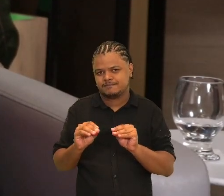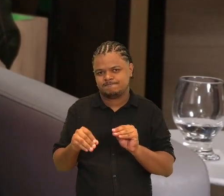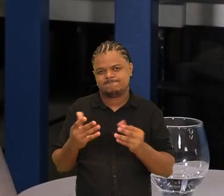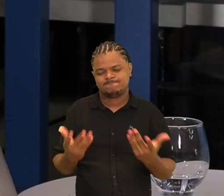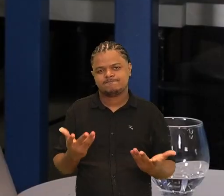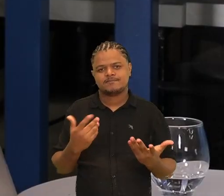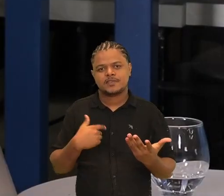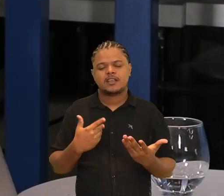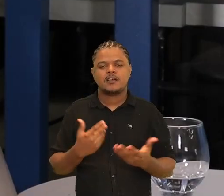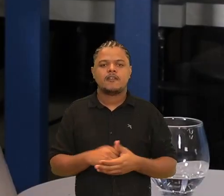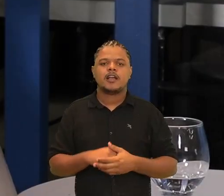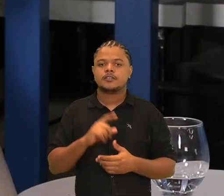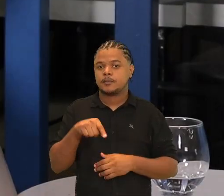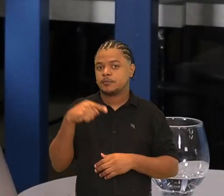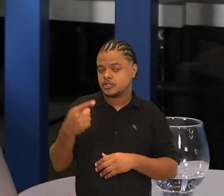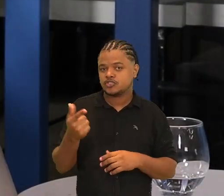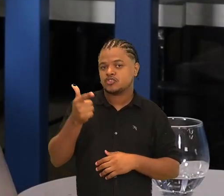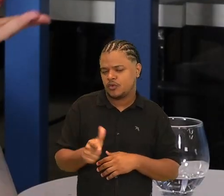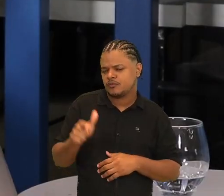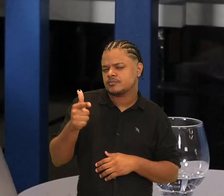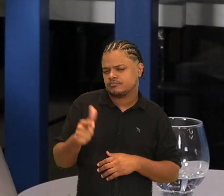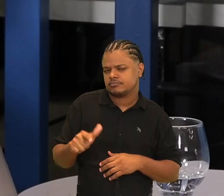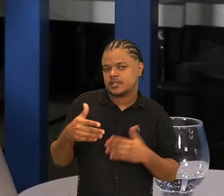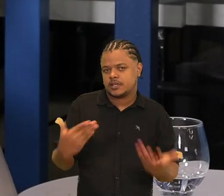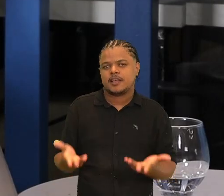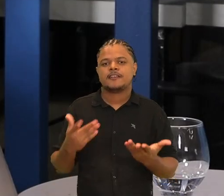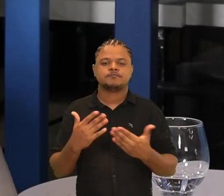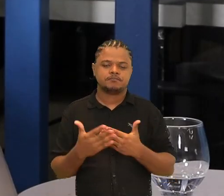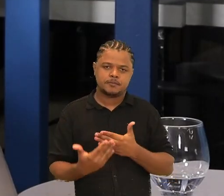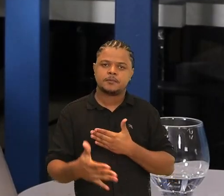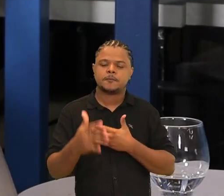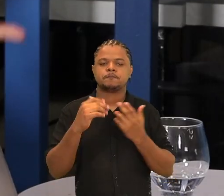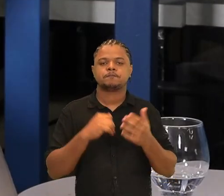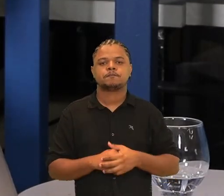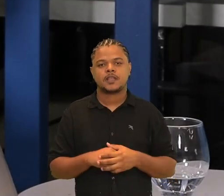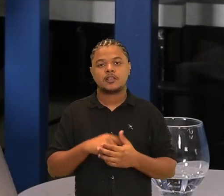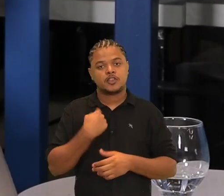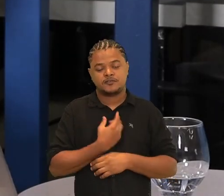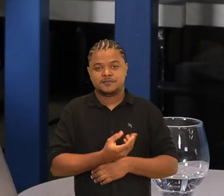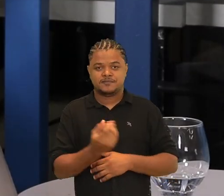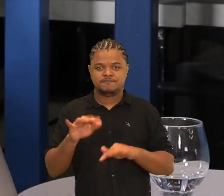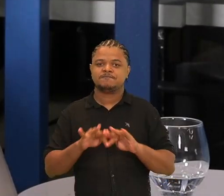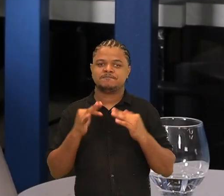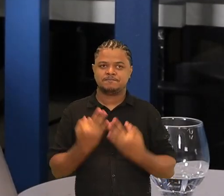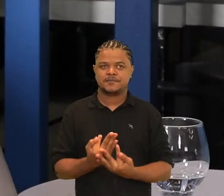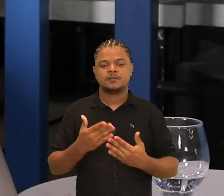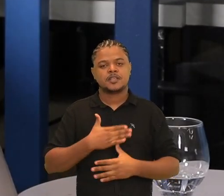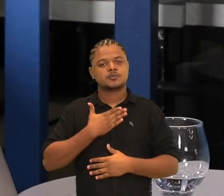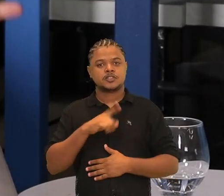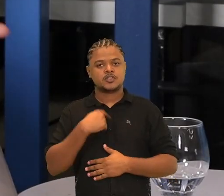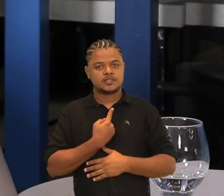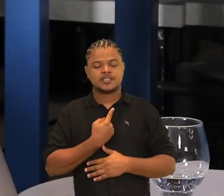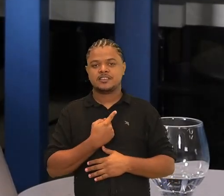insistindo, passando algum tempo, né? E assim foi. E aí a gente fez a nossa primeira viagem de família. Mas, para surpresa nossa, foi o contrário.